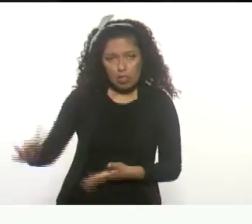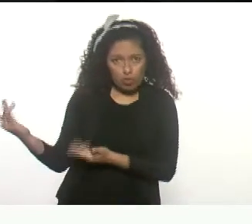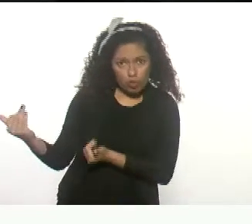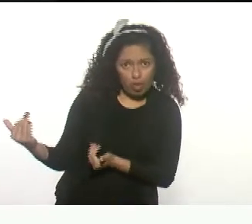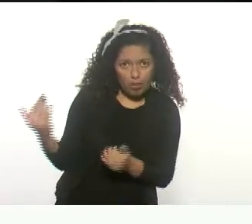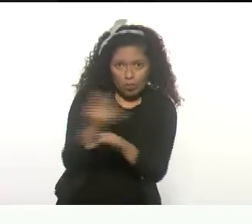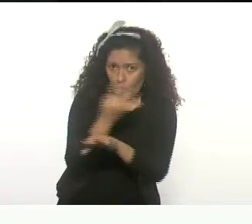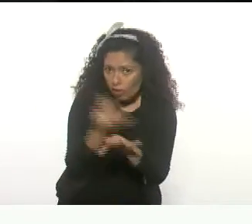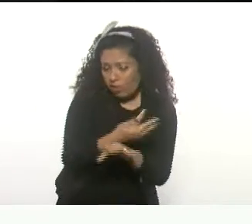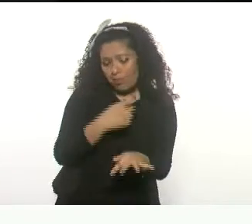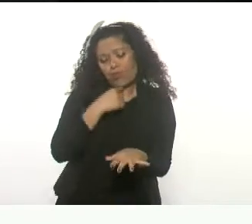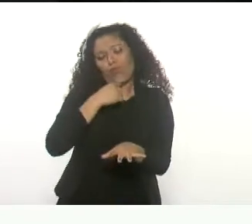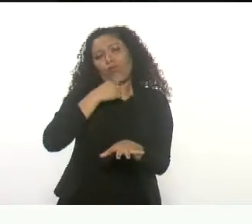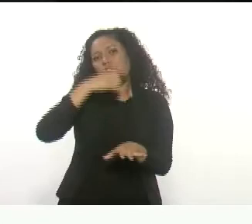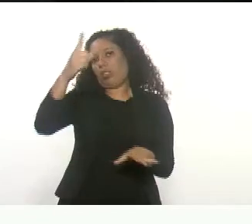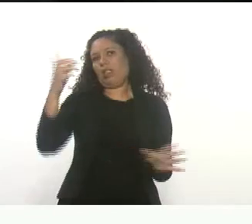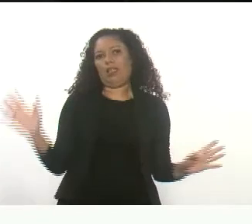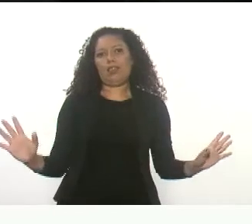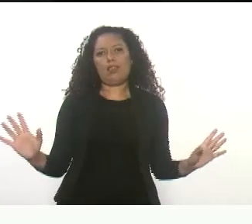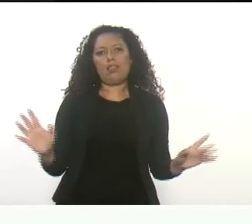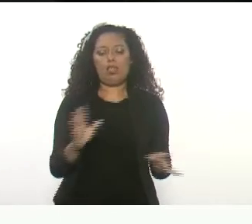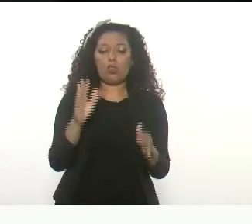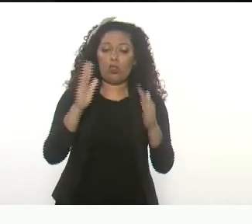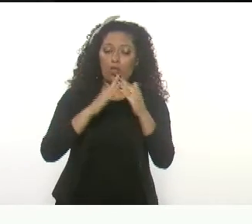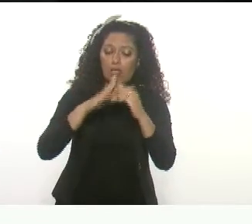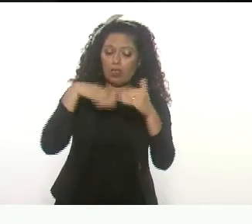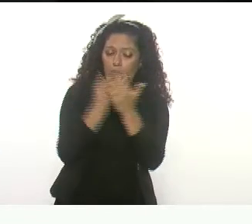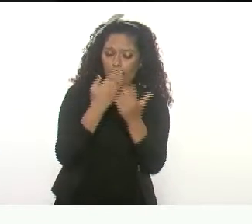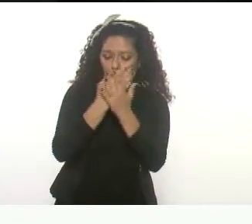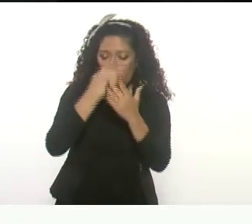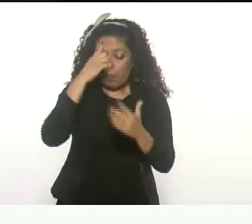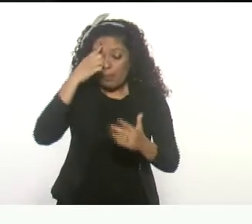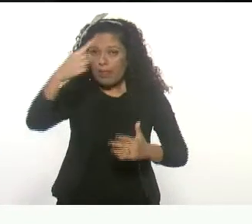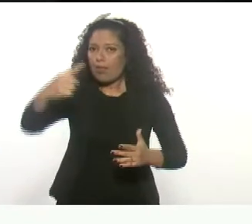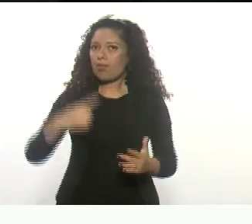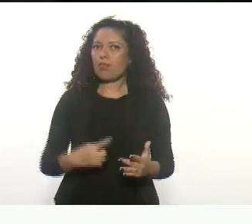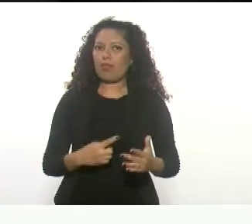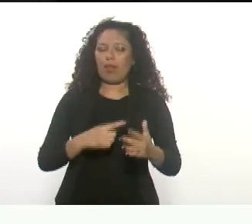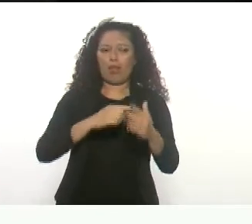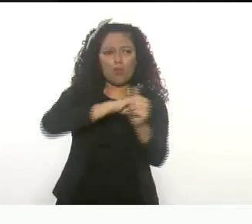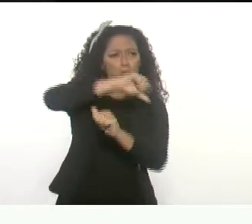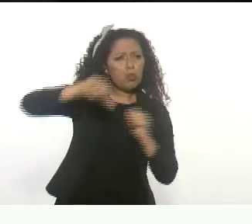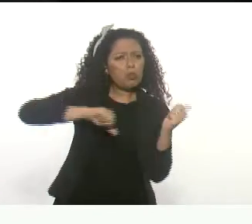que ser uma escola, uma matriz curricular pensada para eles, onde tenha